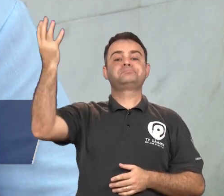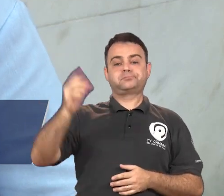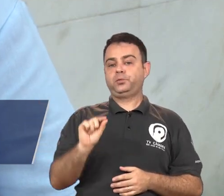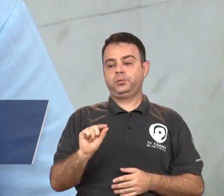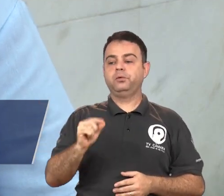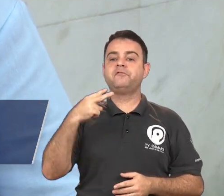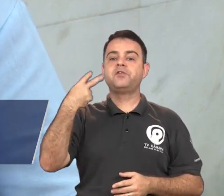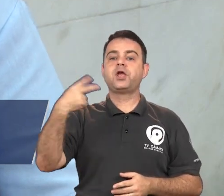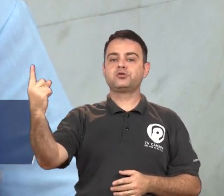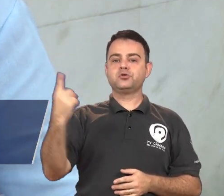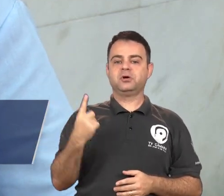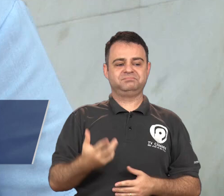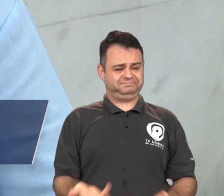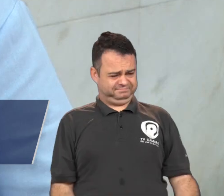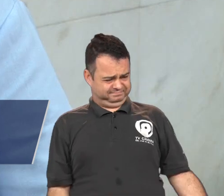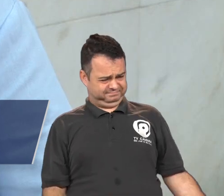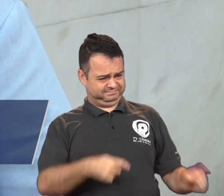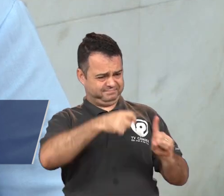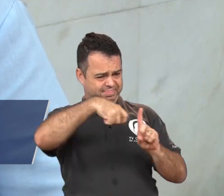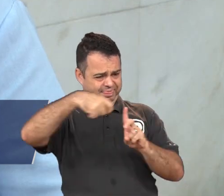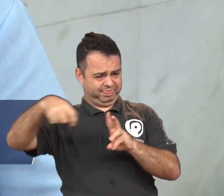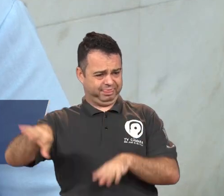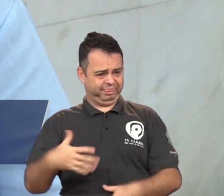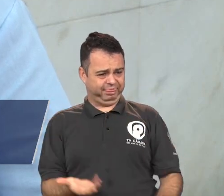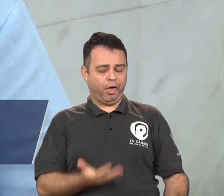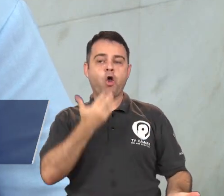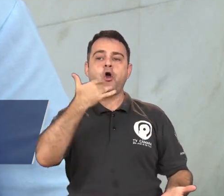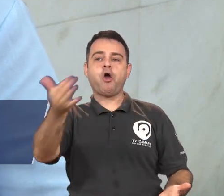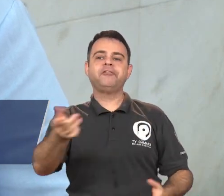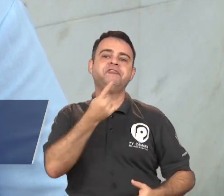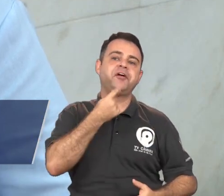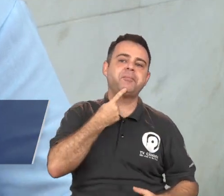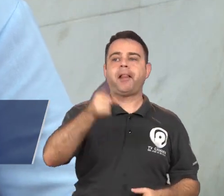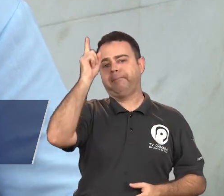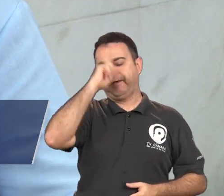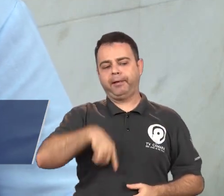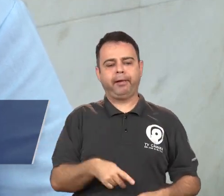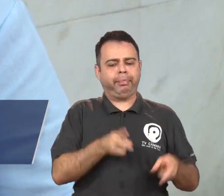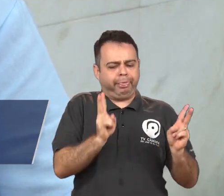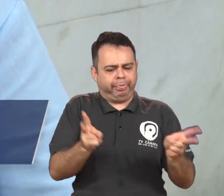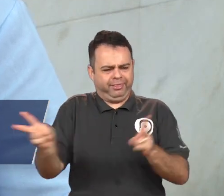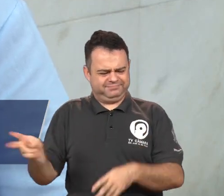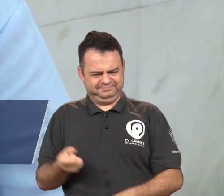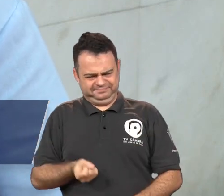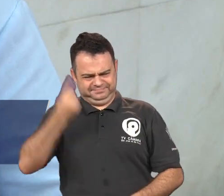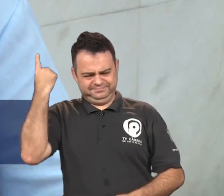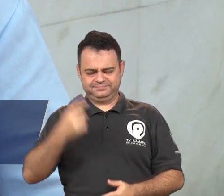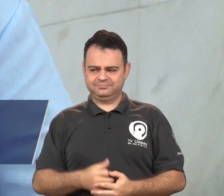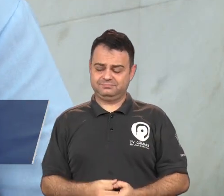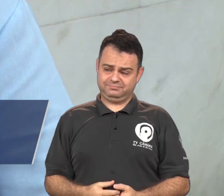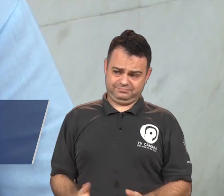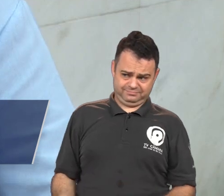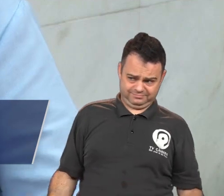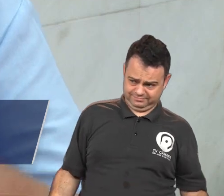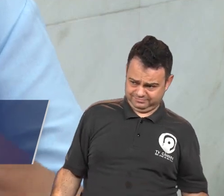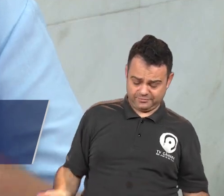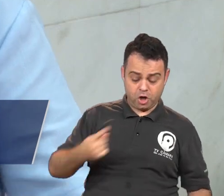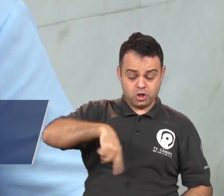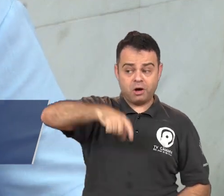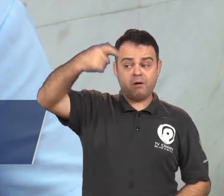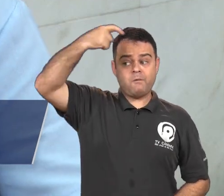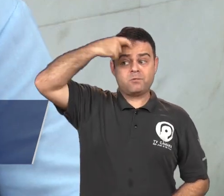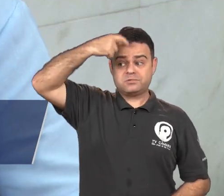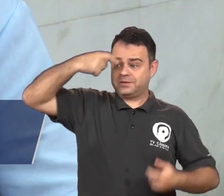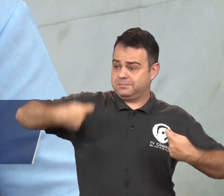assim, daqui a pouco, todo mês, vai ter cor. Eu falei, não precisava ter cor se a gente tivesse a consciência que a gente tem que fazer